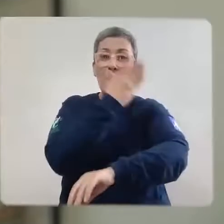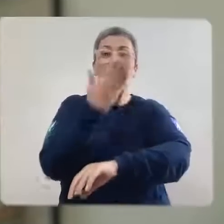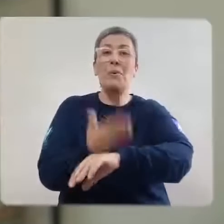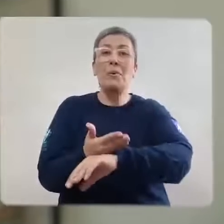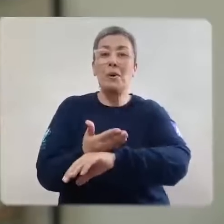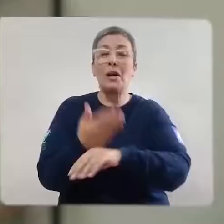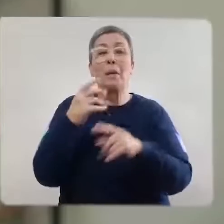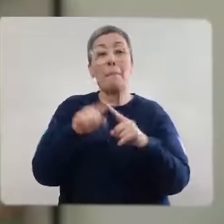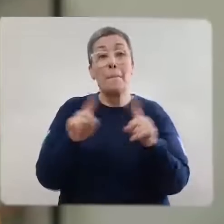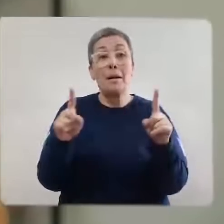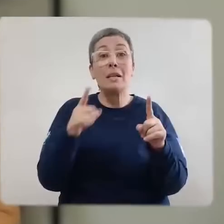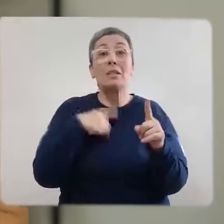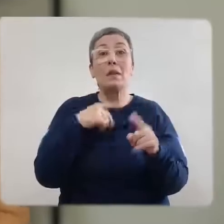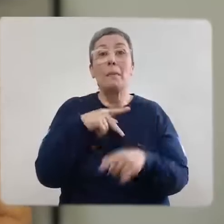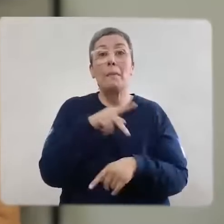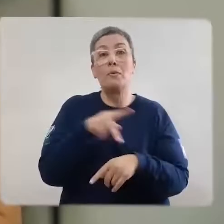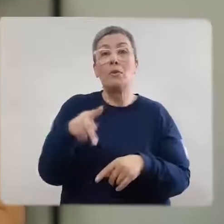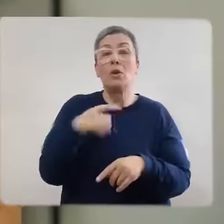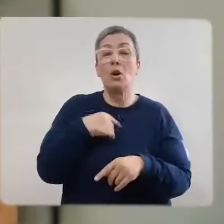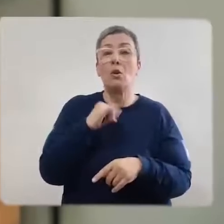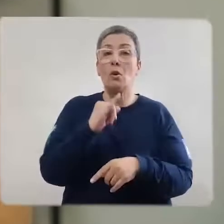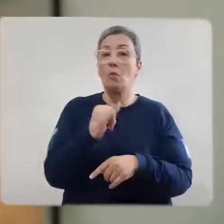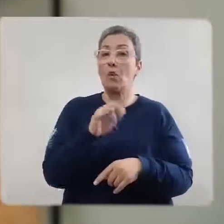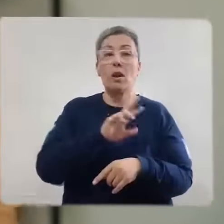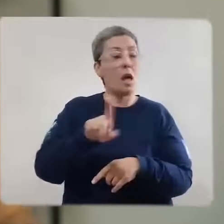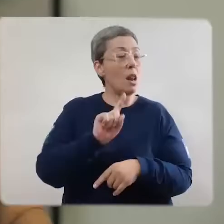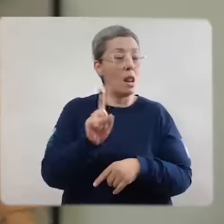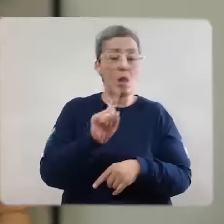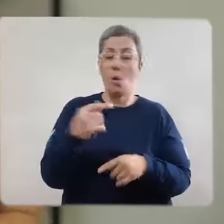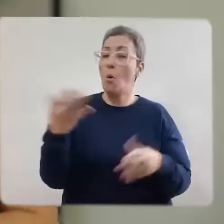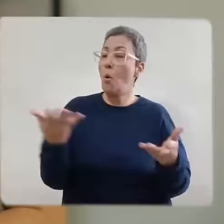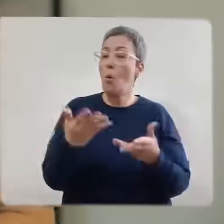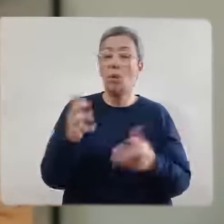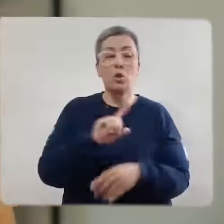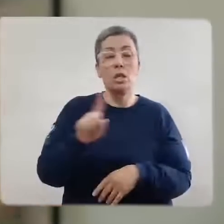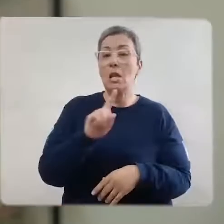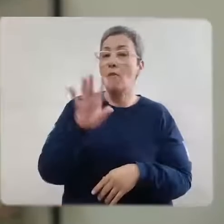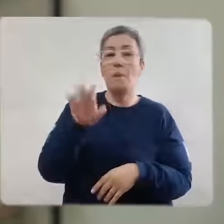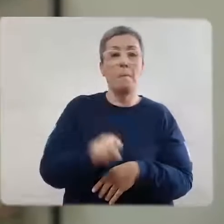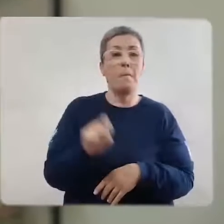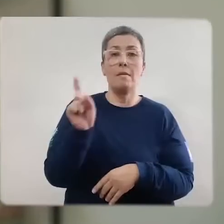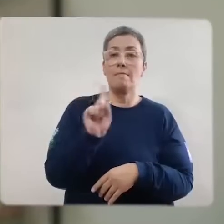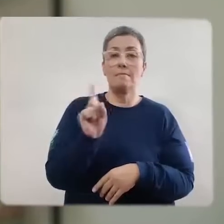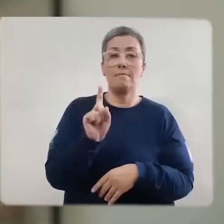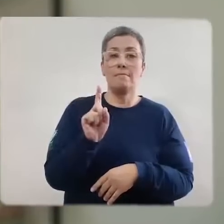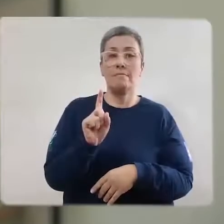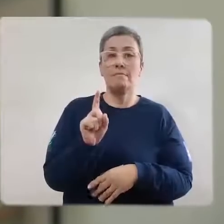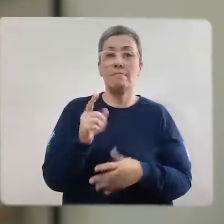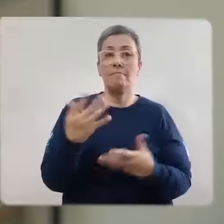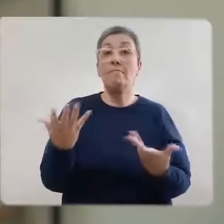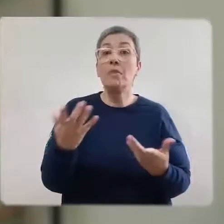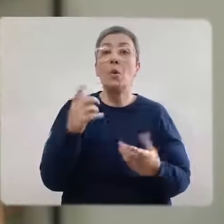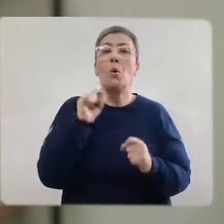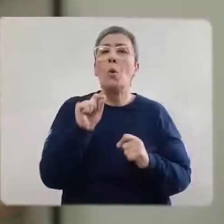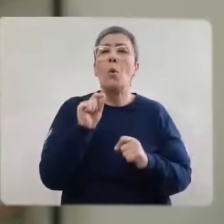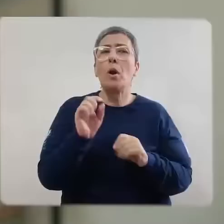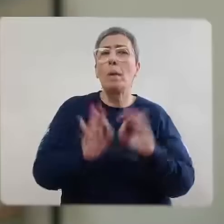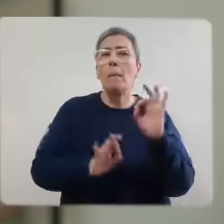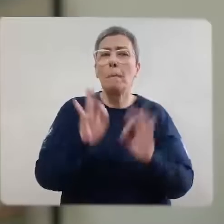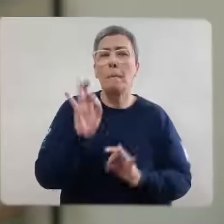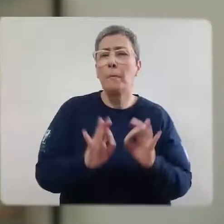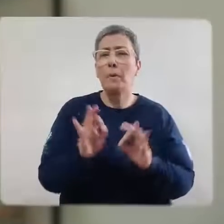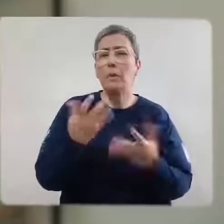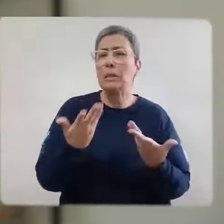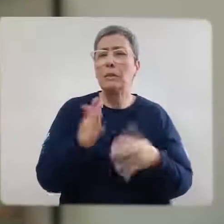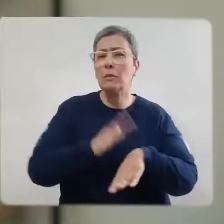tempo inteiro. Só que aí eu, professora, digo assim, não, hoje você não vai pegar. Que